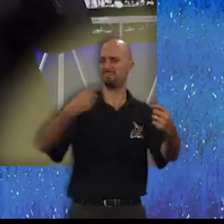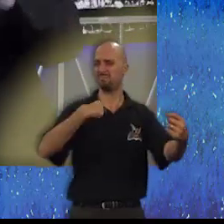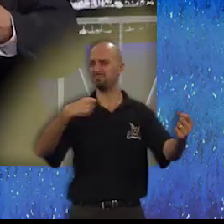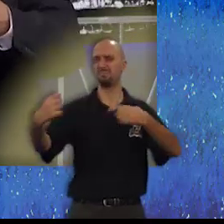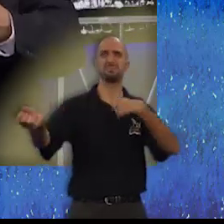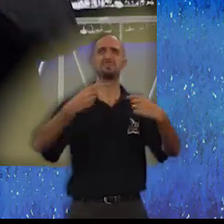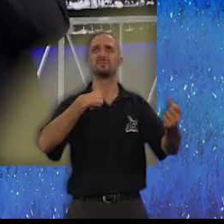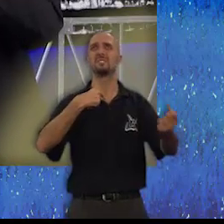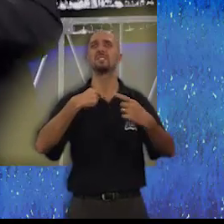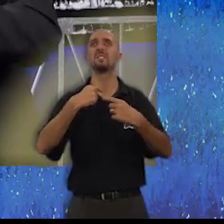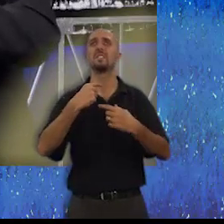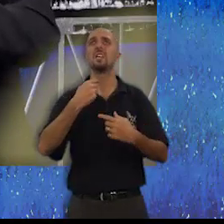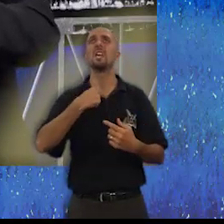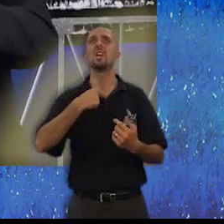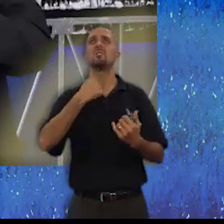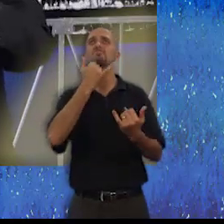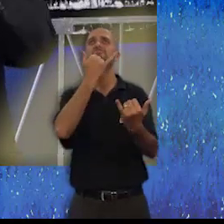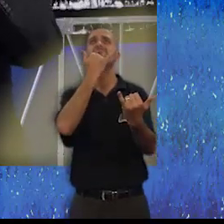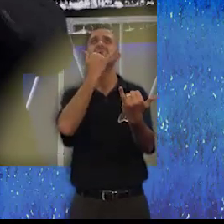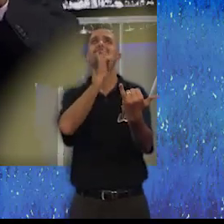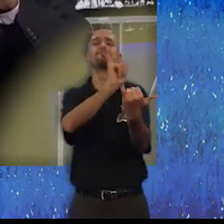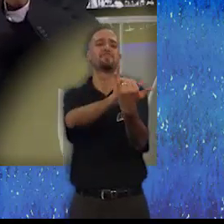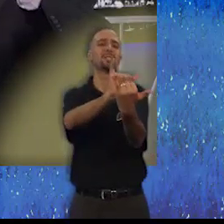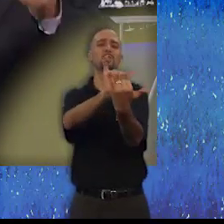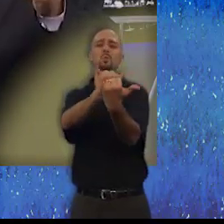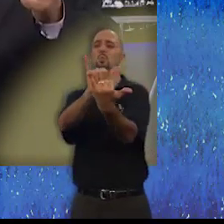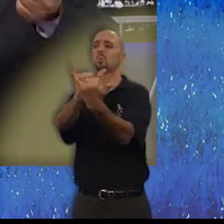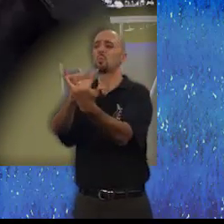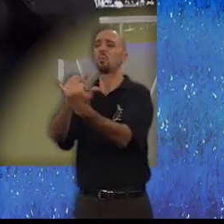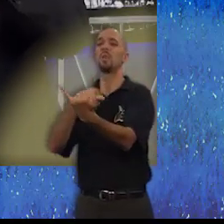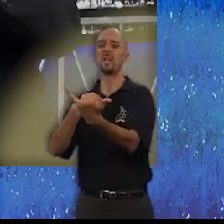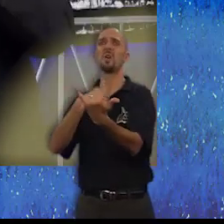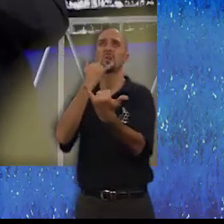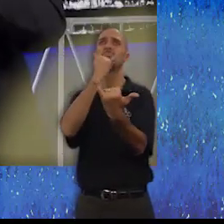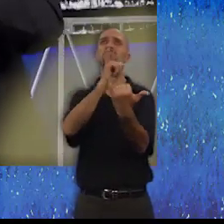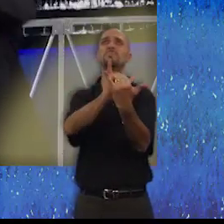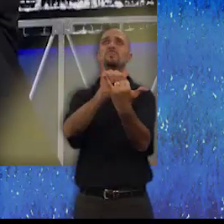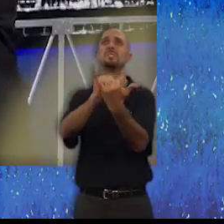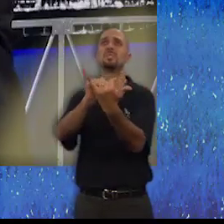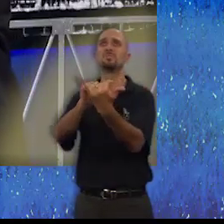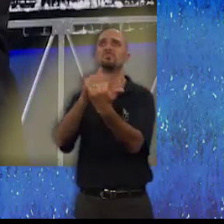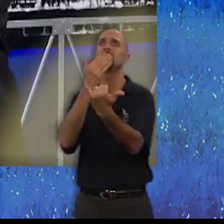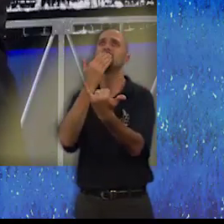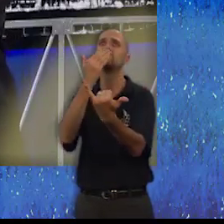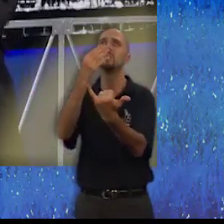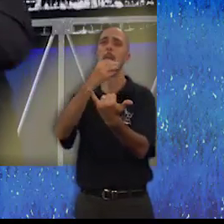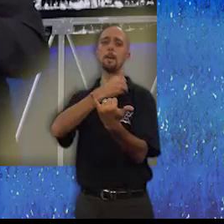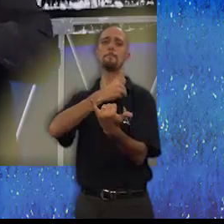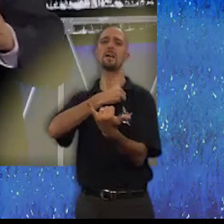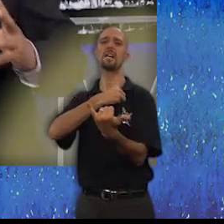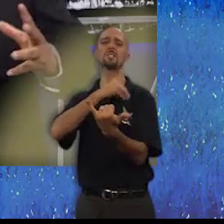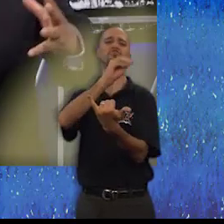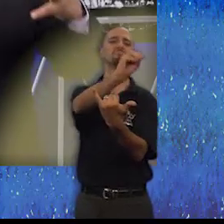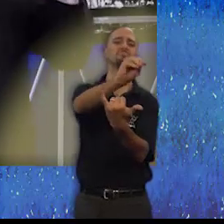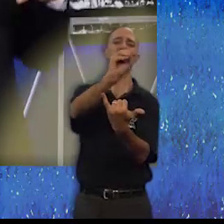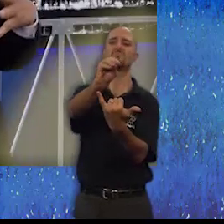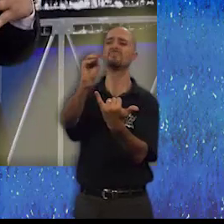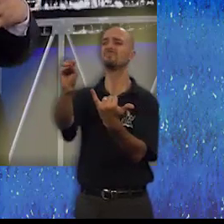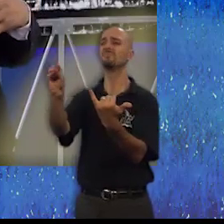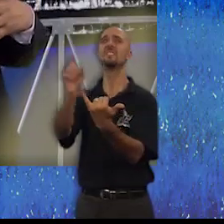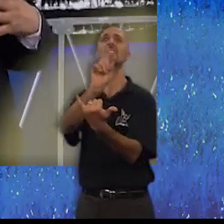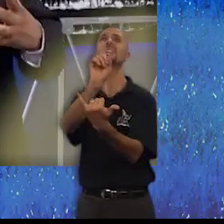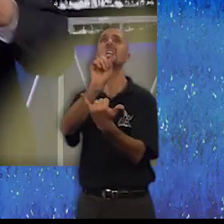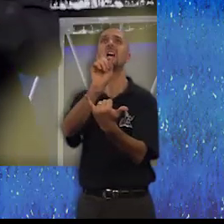eu perdoo os meus assassinos e peço ao Senhor que não imputes esse pecado a eles. Ou seja, se depender do